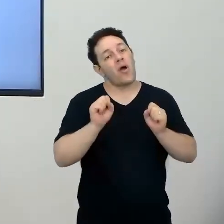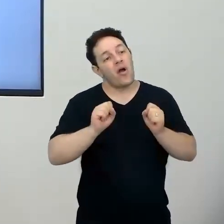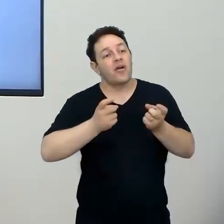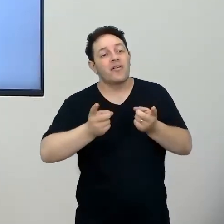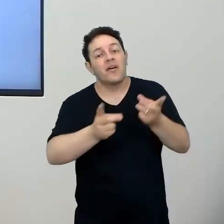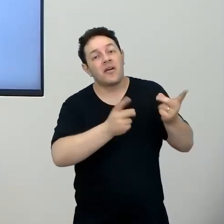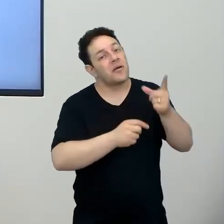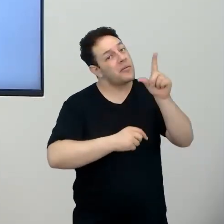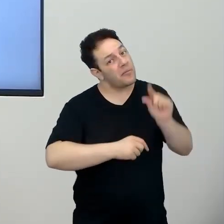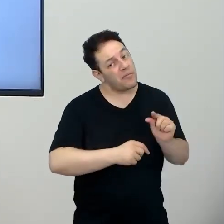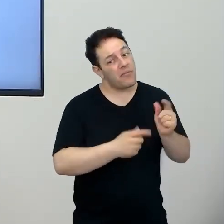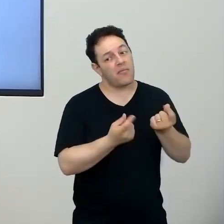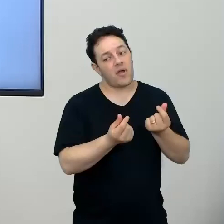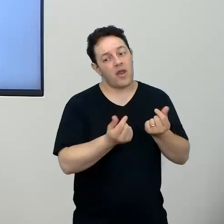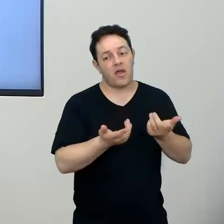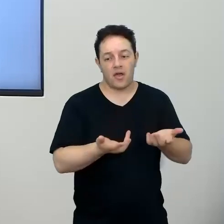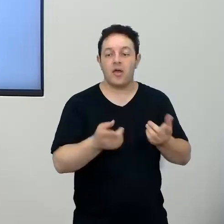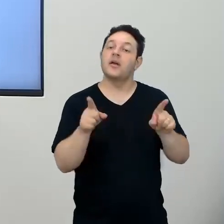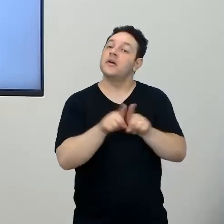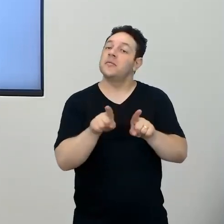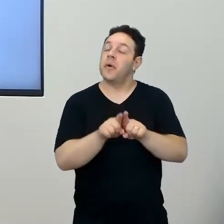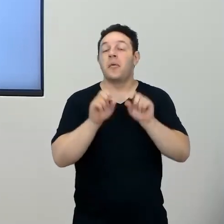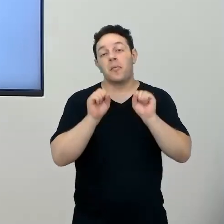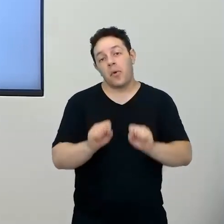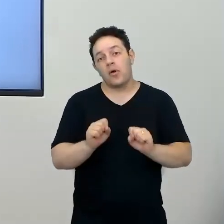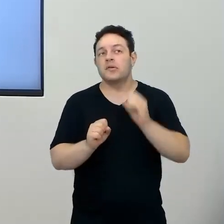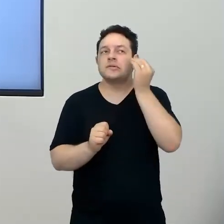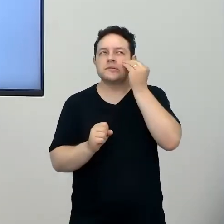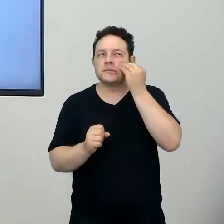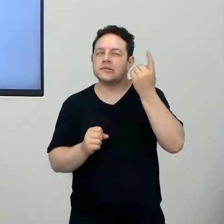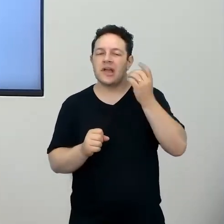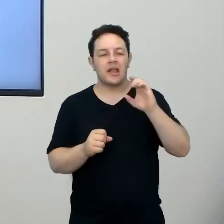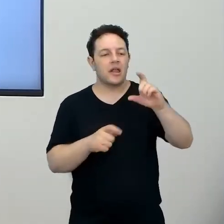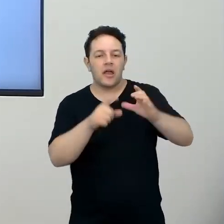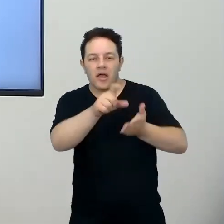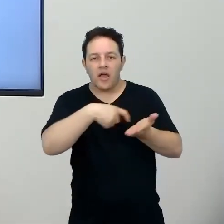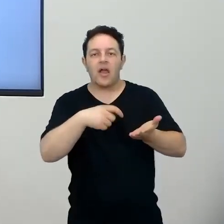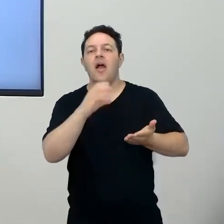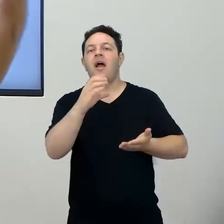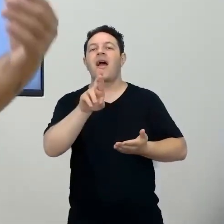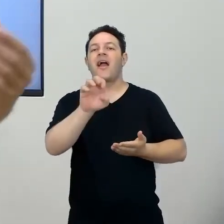mais barato, talvez ele poderia buscar aí uma solução de crédito em algum